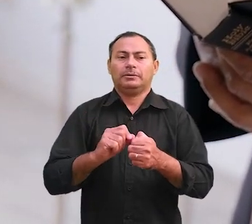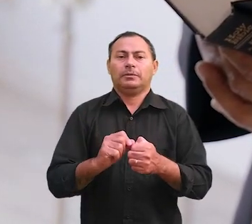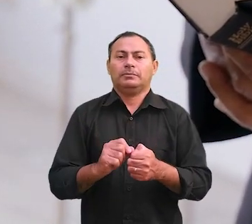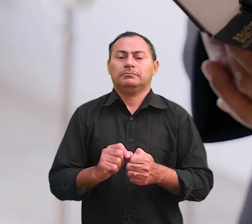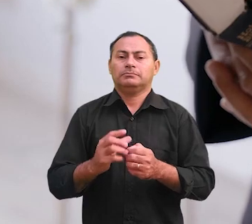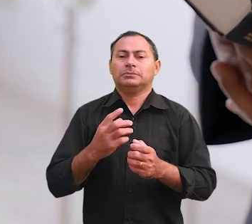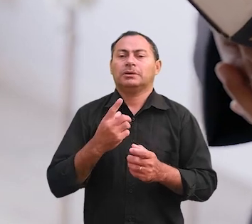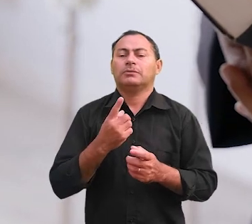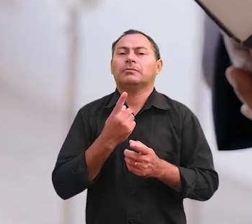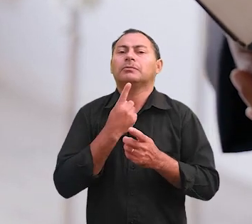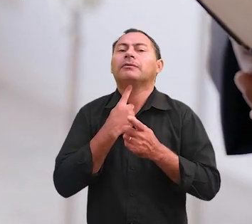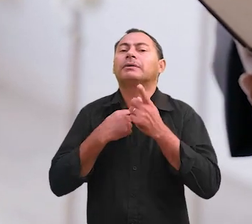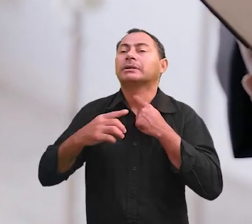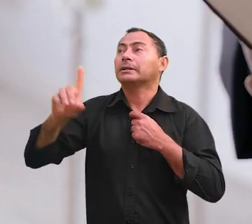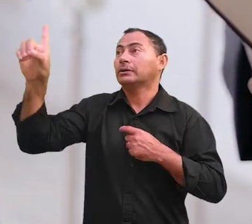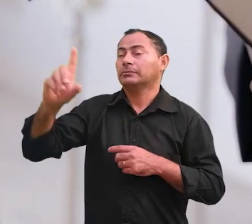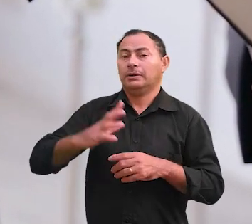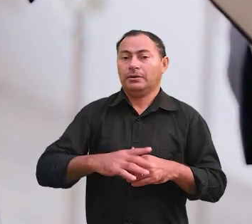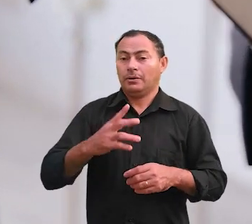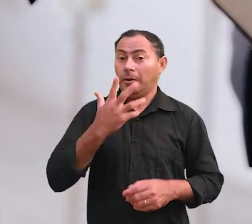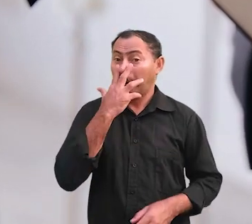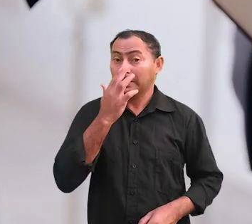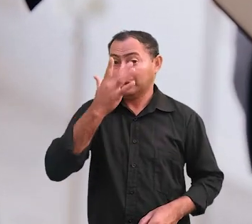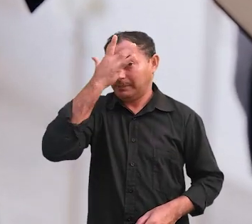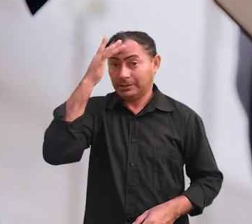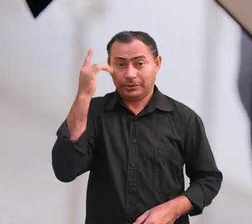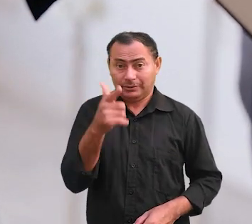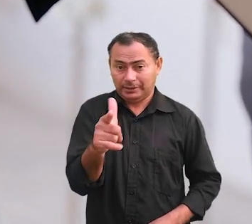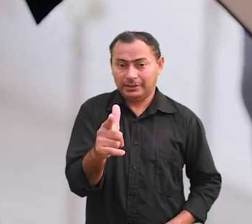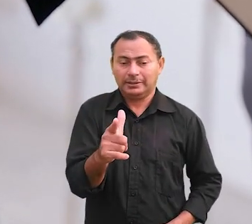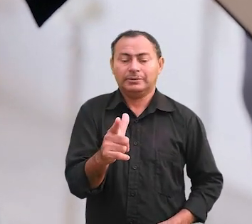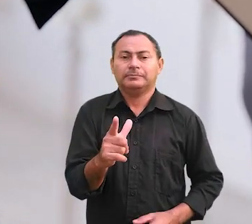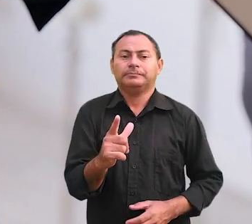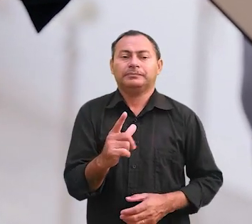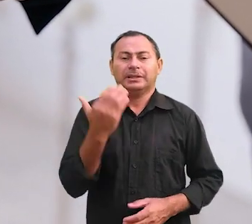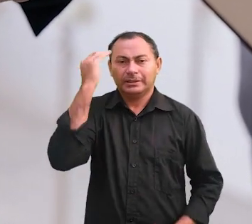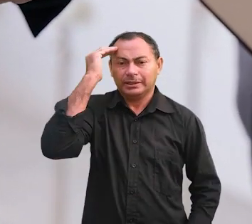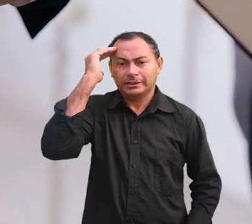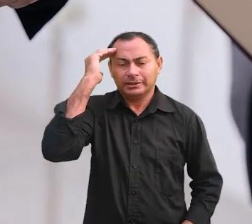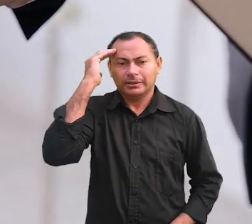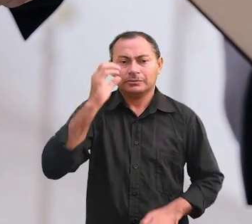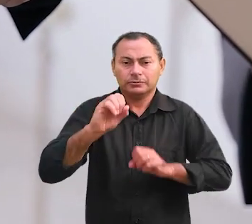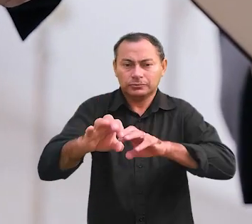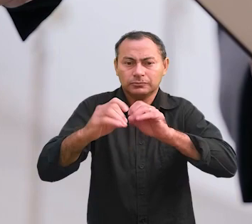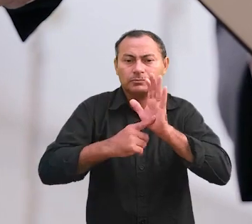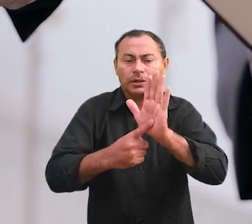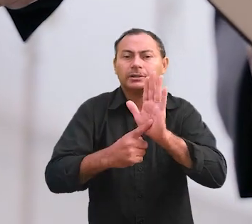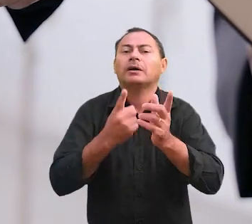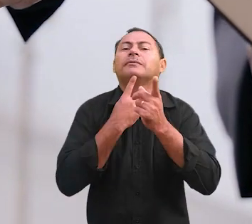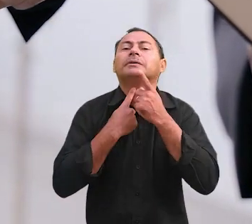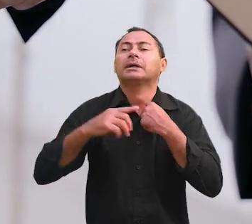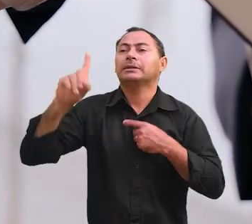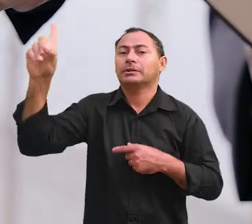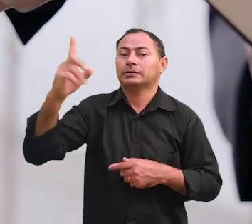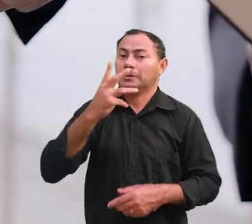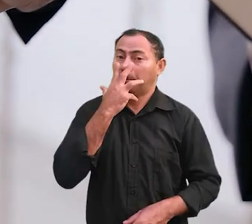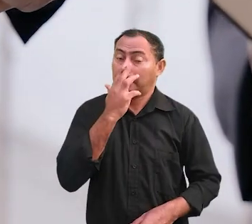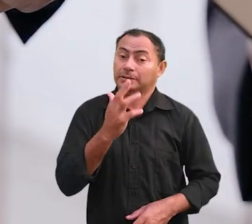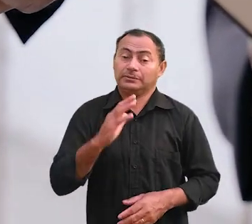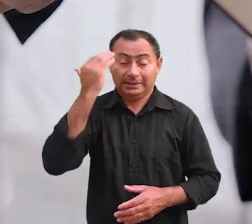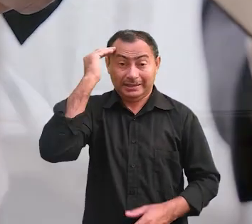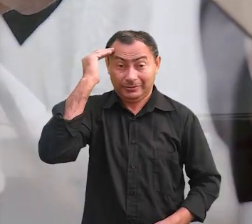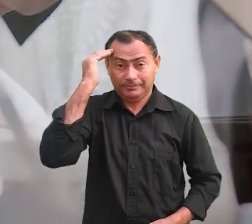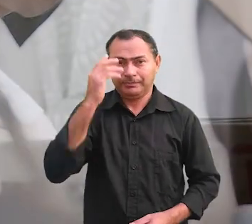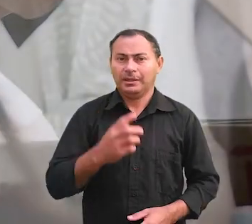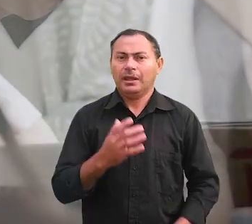feito com o consentimento de Deus é bem possível que essa pessoa não tenha captado e sinais que indicavam a vontade de